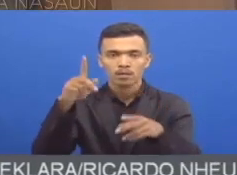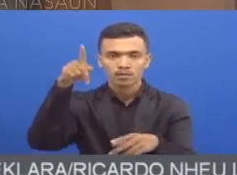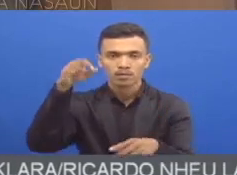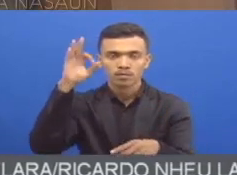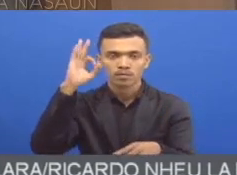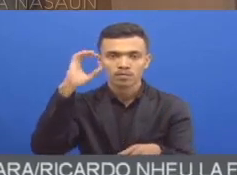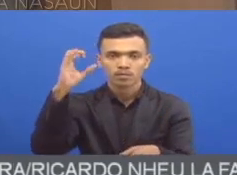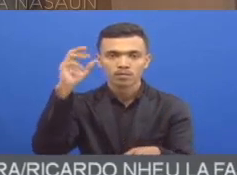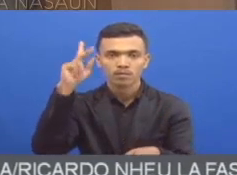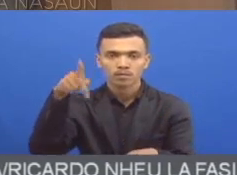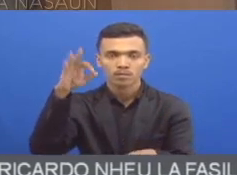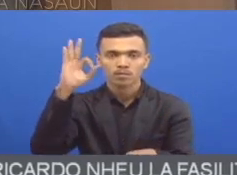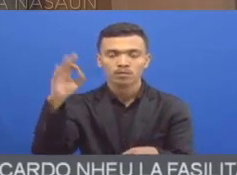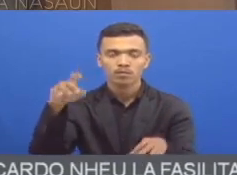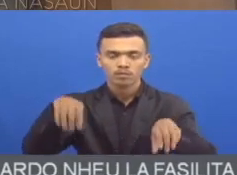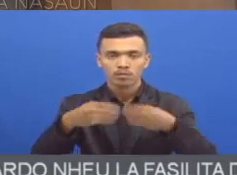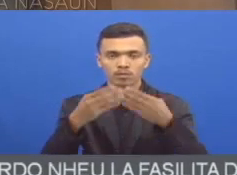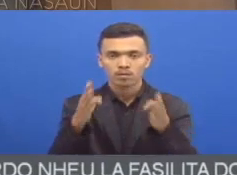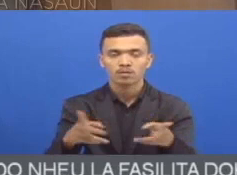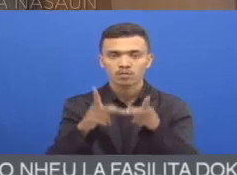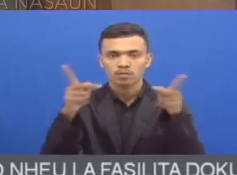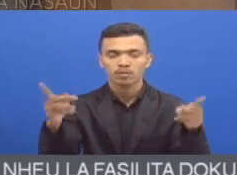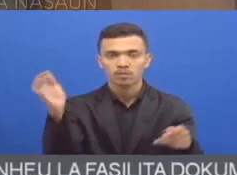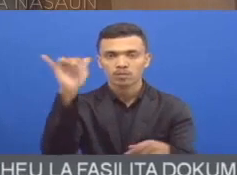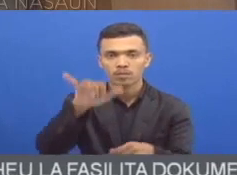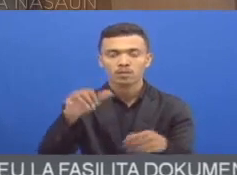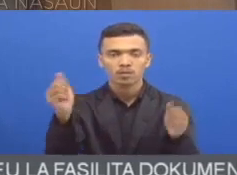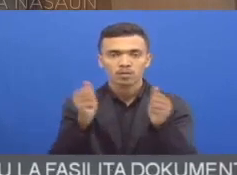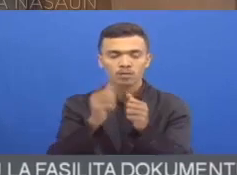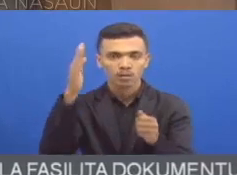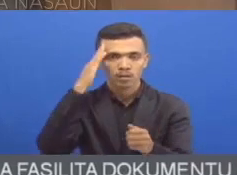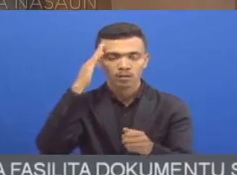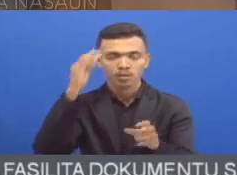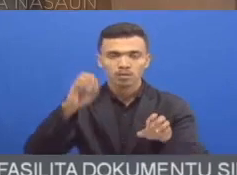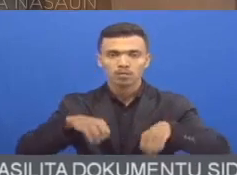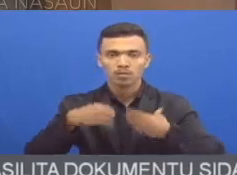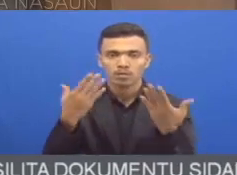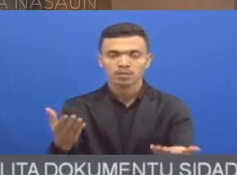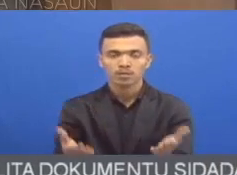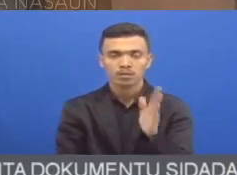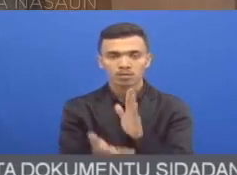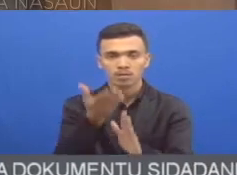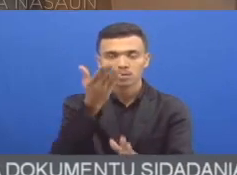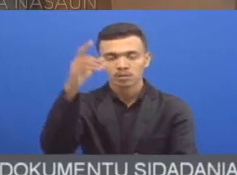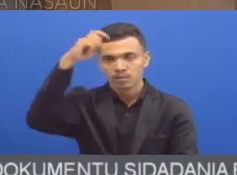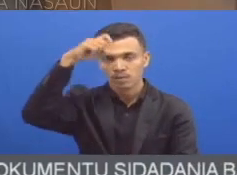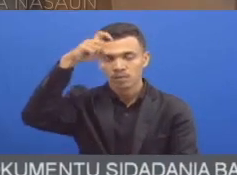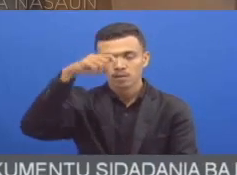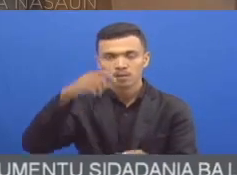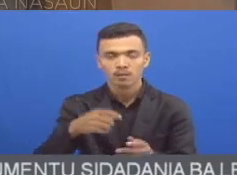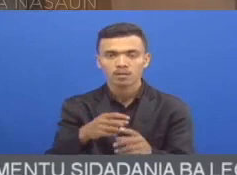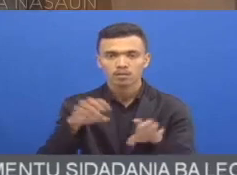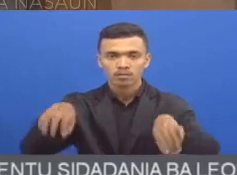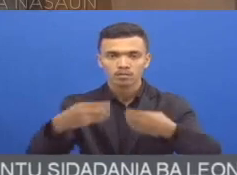pública, para funcionários públicos Sira, Rohanoi Ida atuação cá a saliutan capacidade